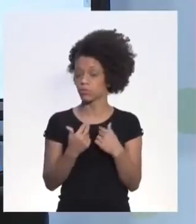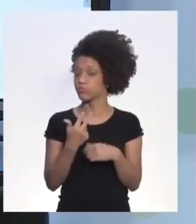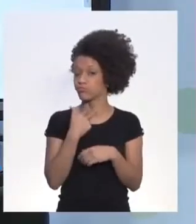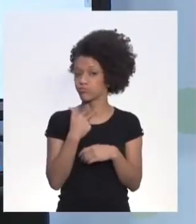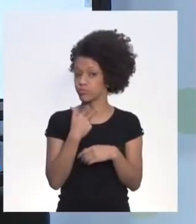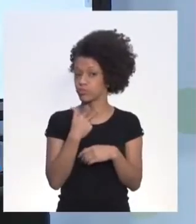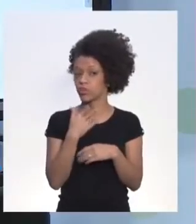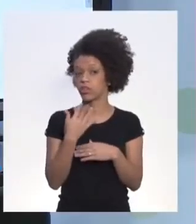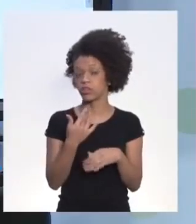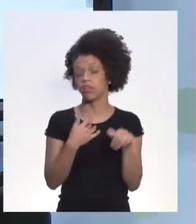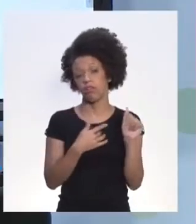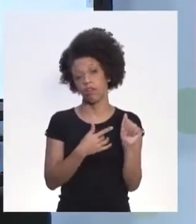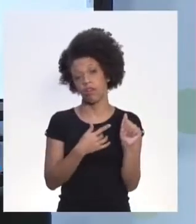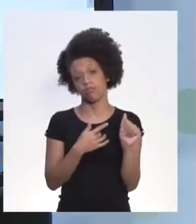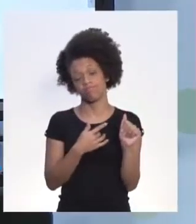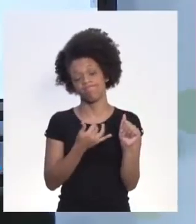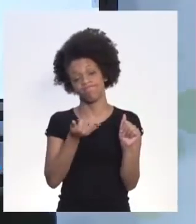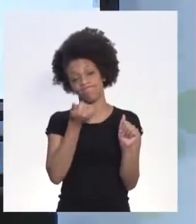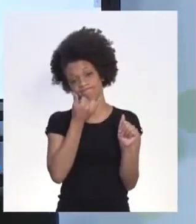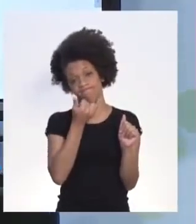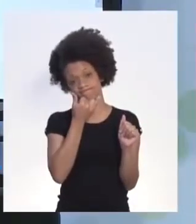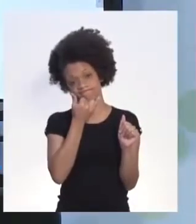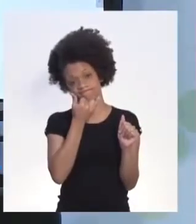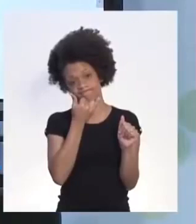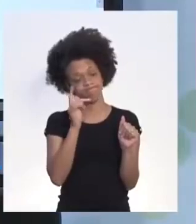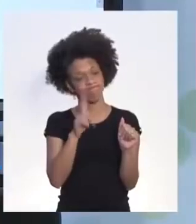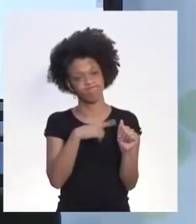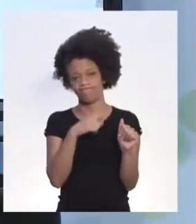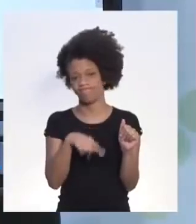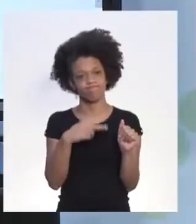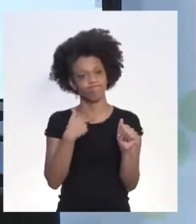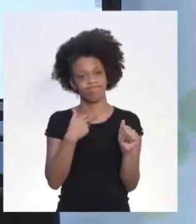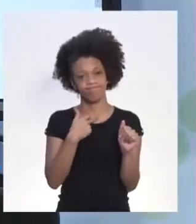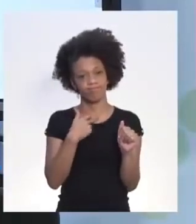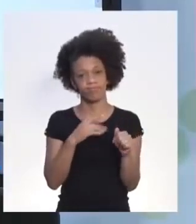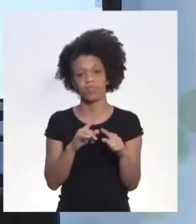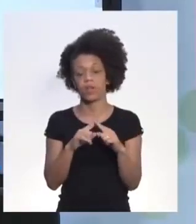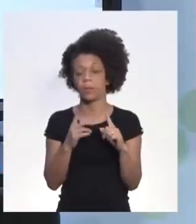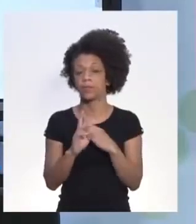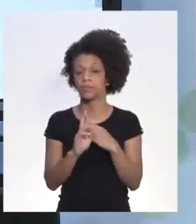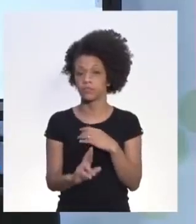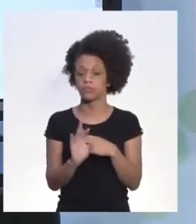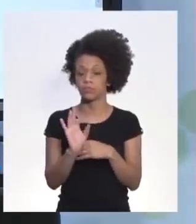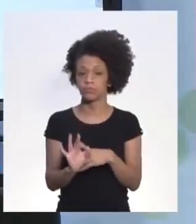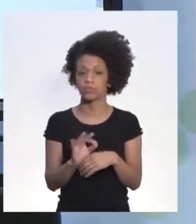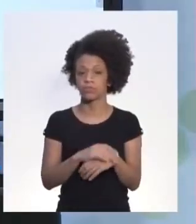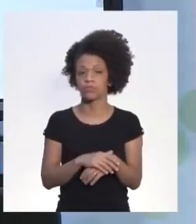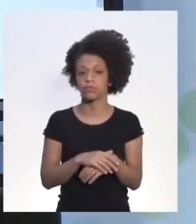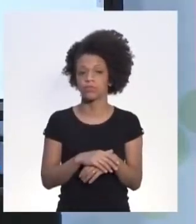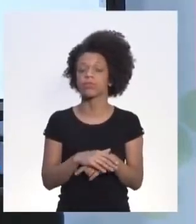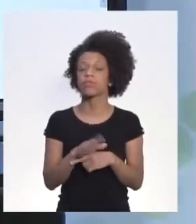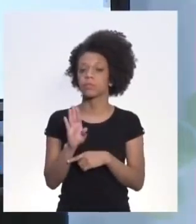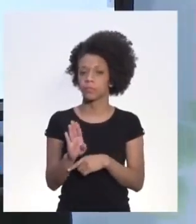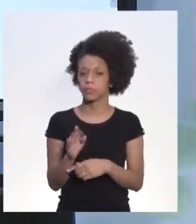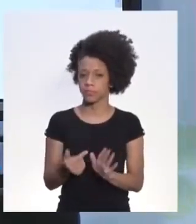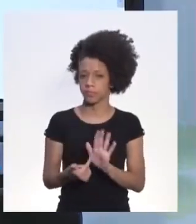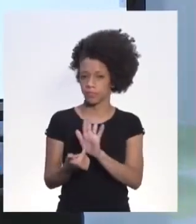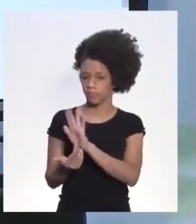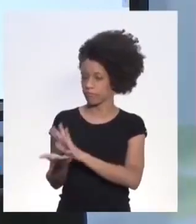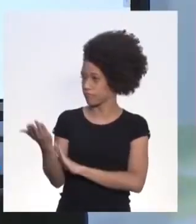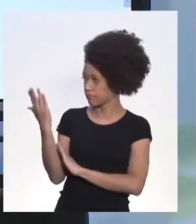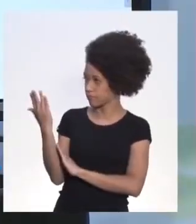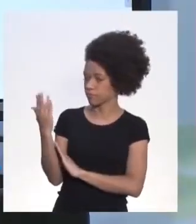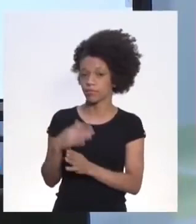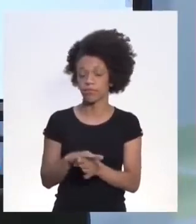posso. Quem colocou A, desculpa aí, que colocou, só A eu não poderia. Então, resposta aqui, ó, eu acharia B. Vou mostrar aí para vocês, ó. É